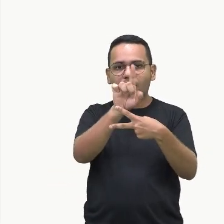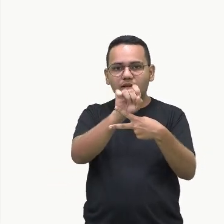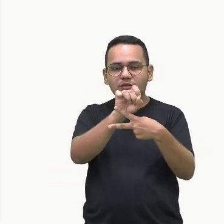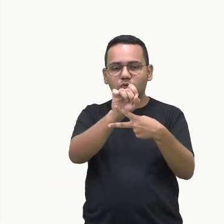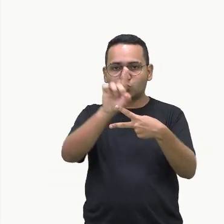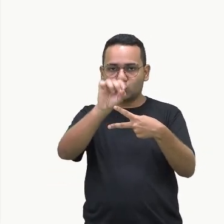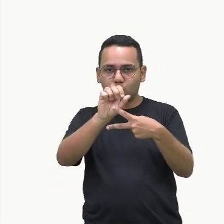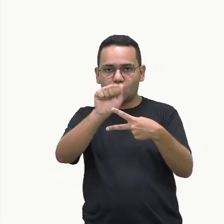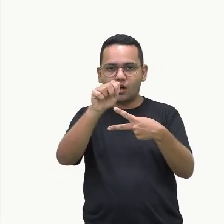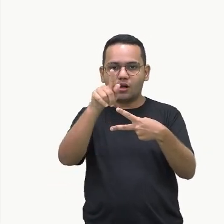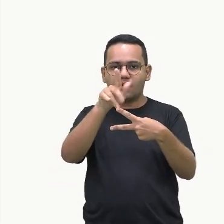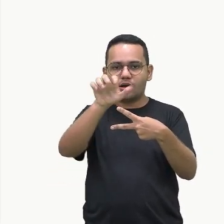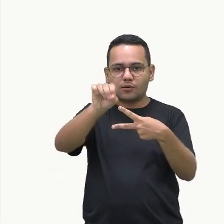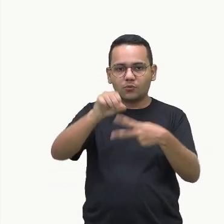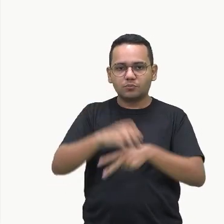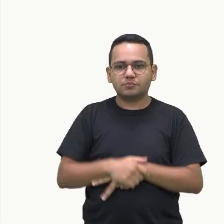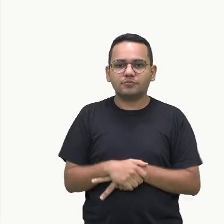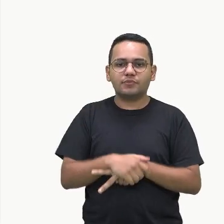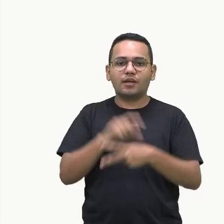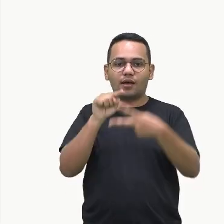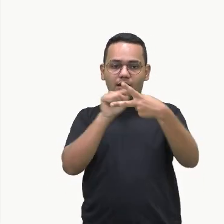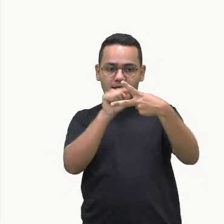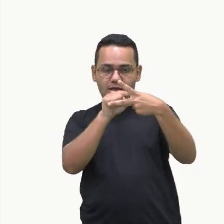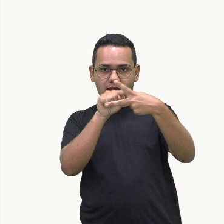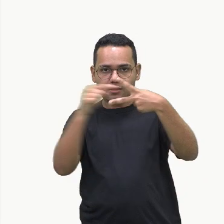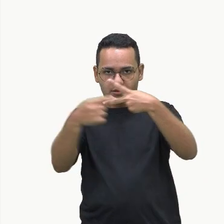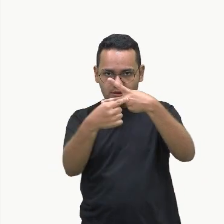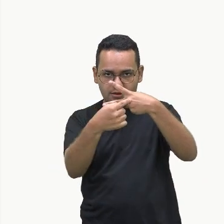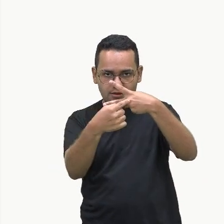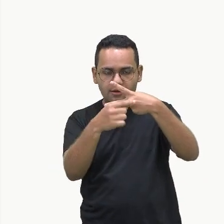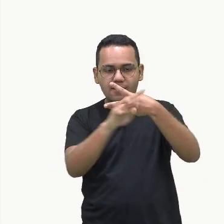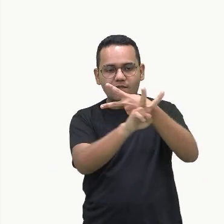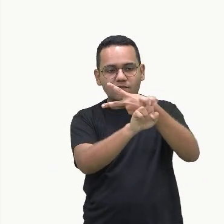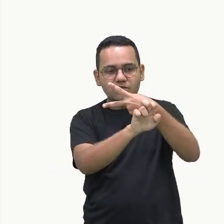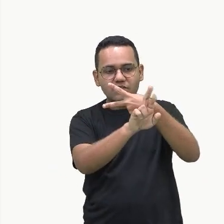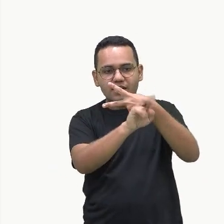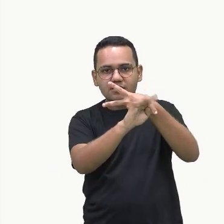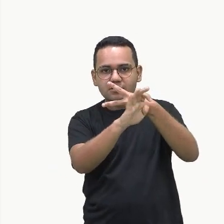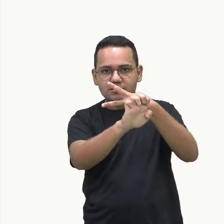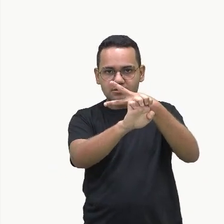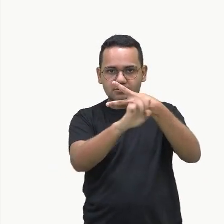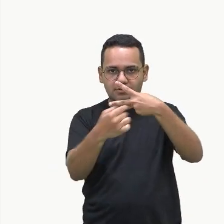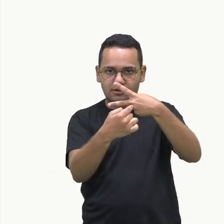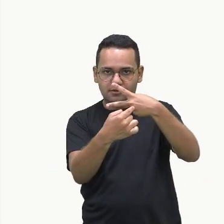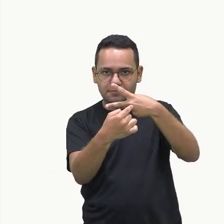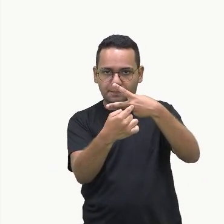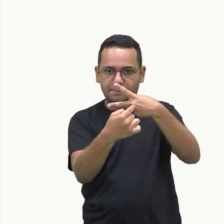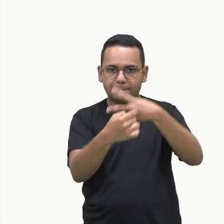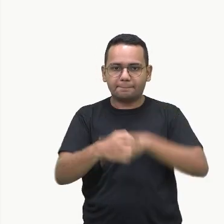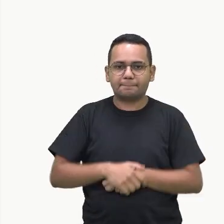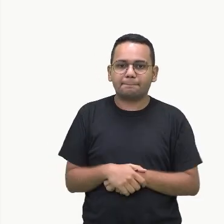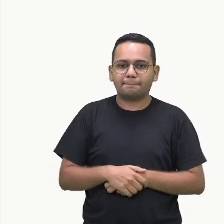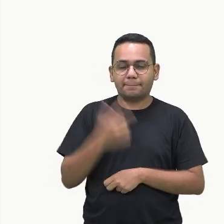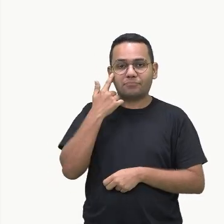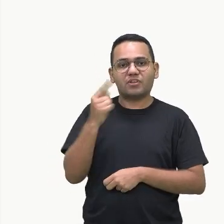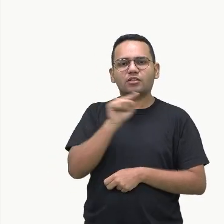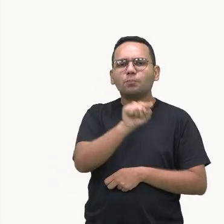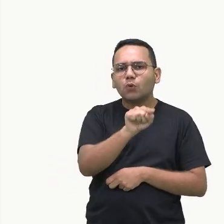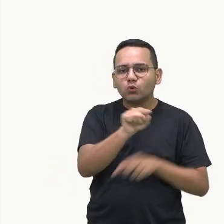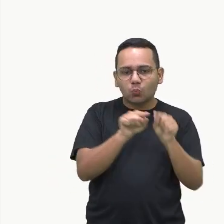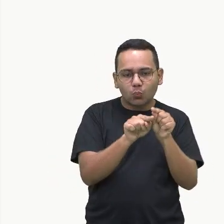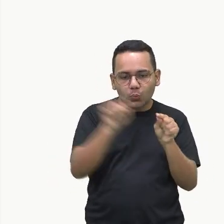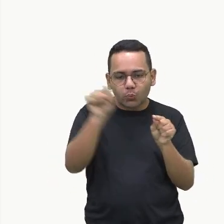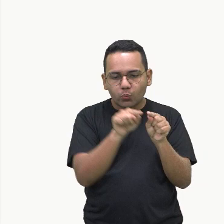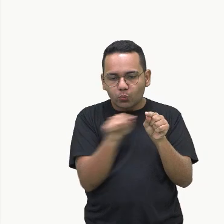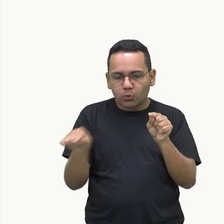a origem comum é chamada de vértice. Está aqui a origem comum, de onde partem quem? Os lados, tudo